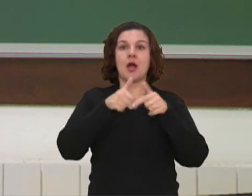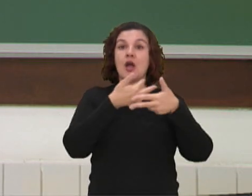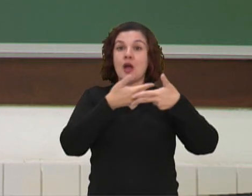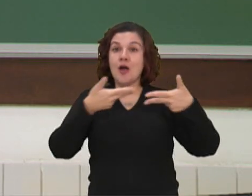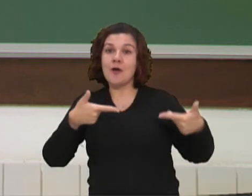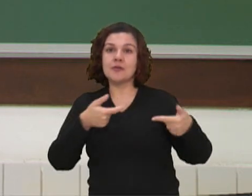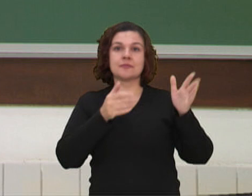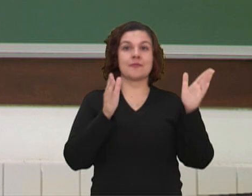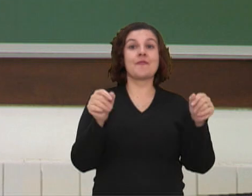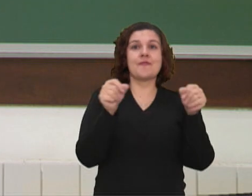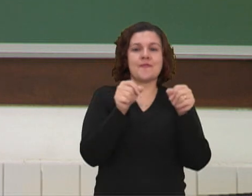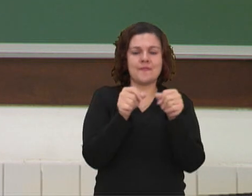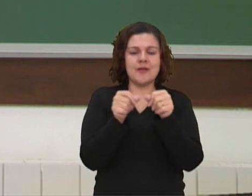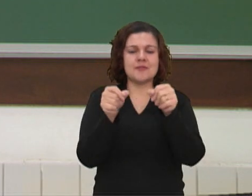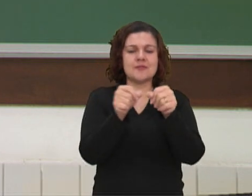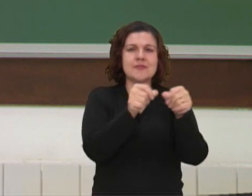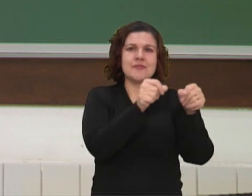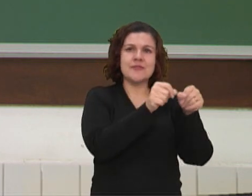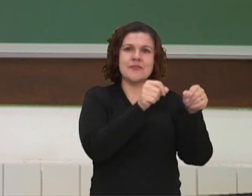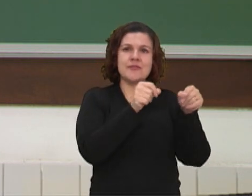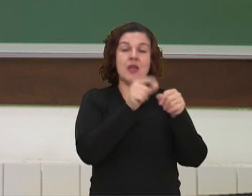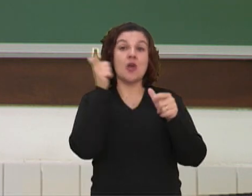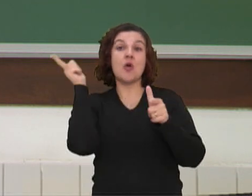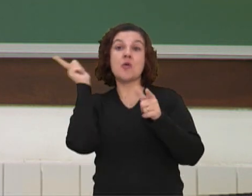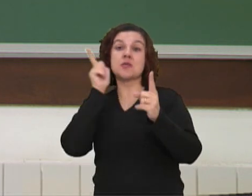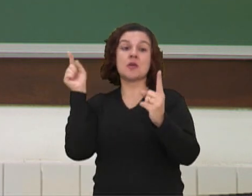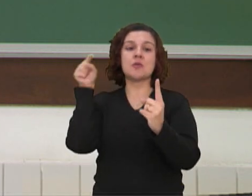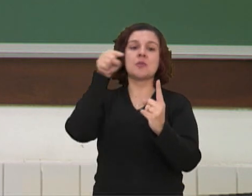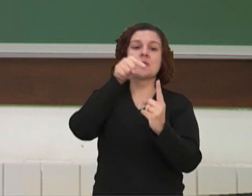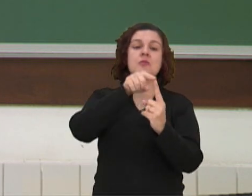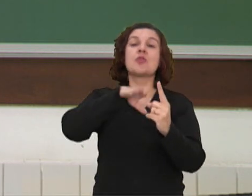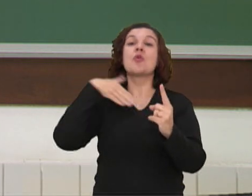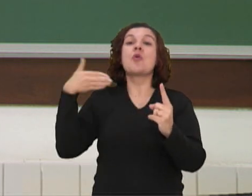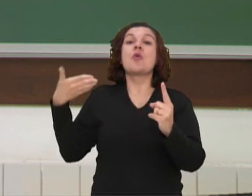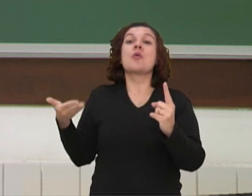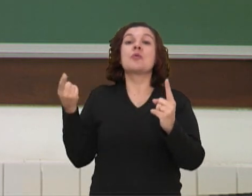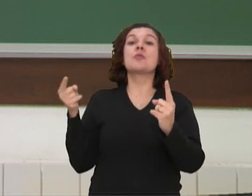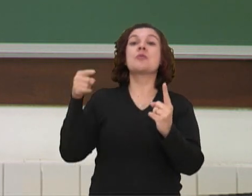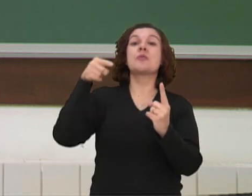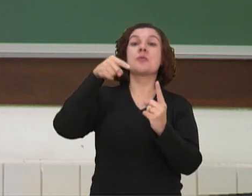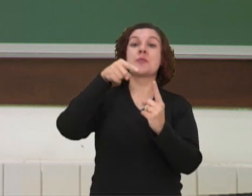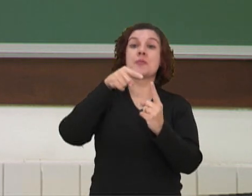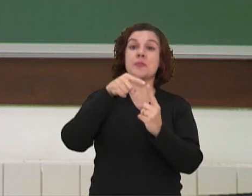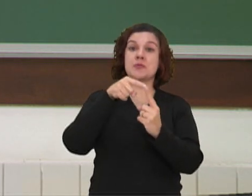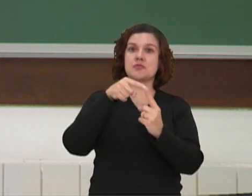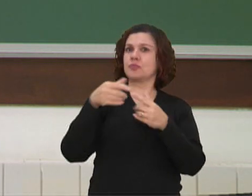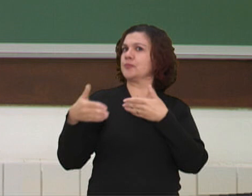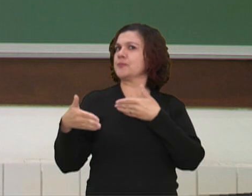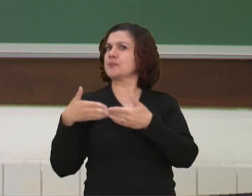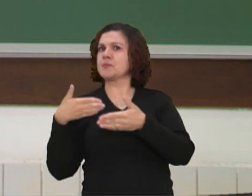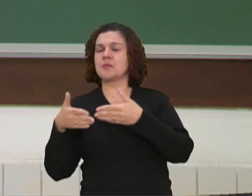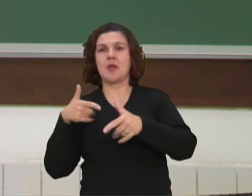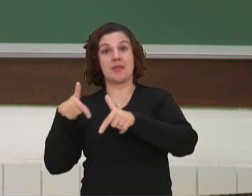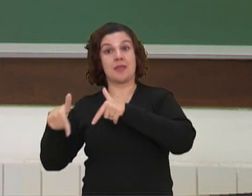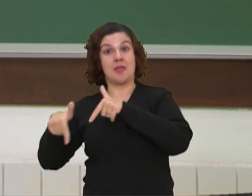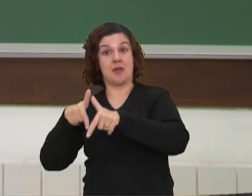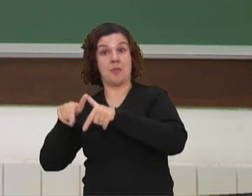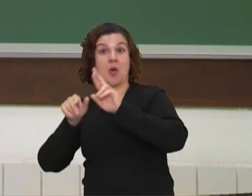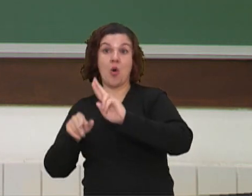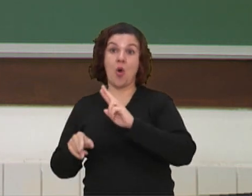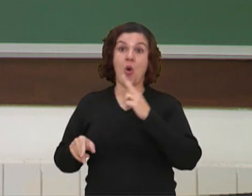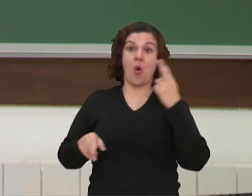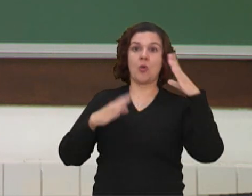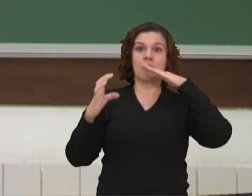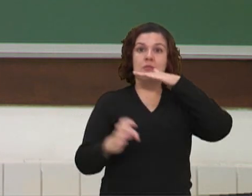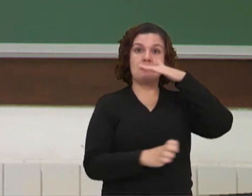chegar num determinado objetivo, certo? Este objetivo pode ser tanto do trabalhador quanto